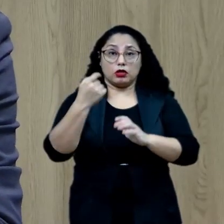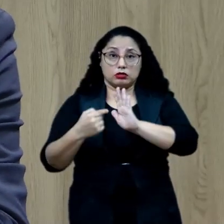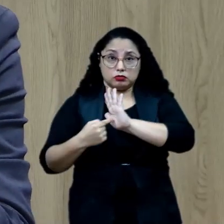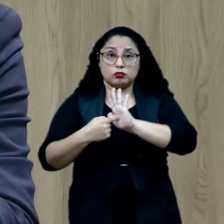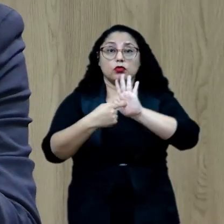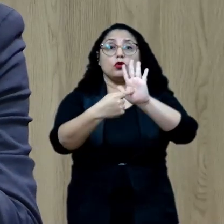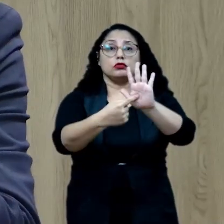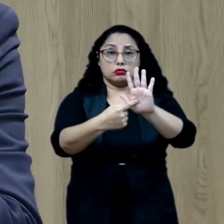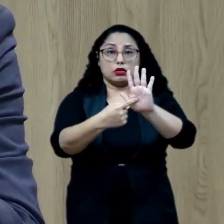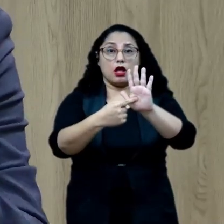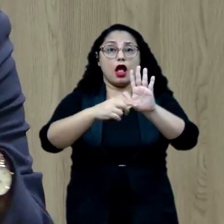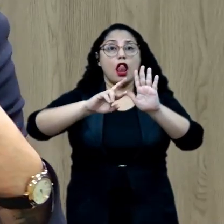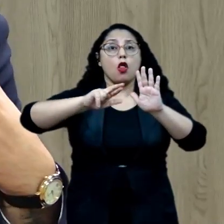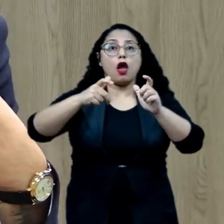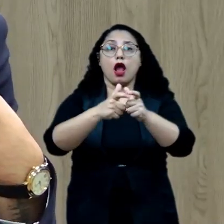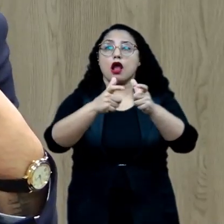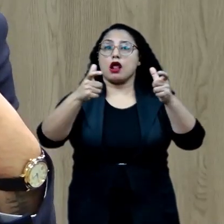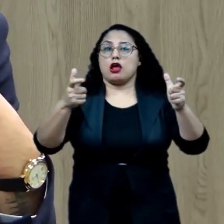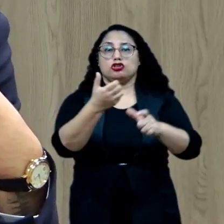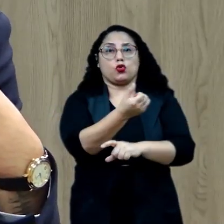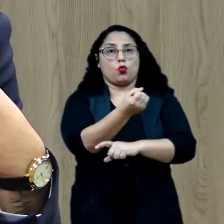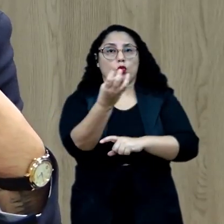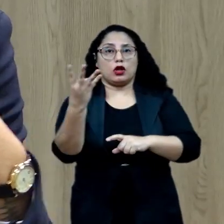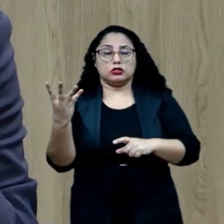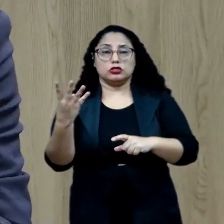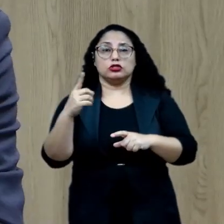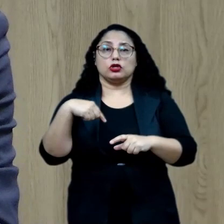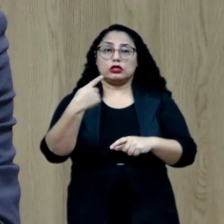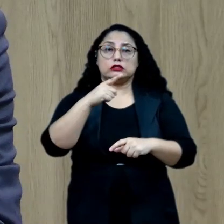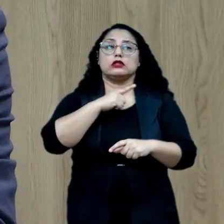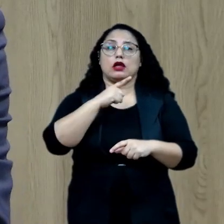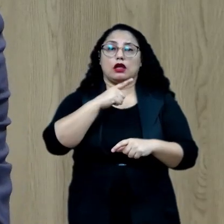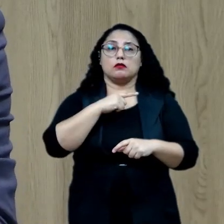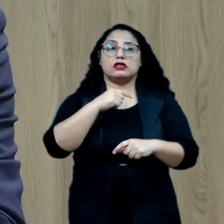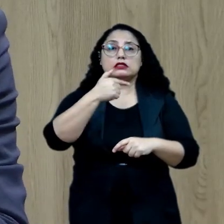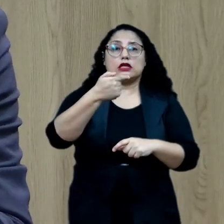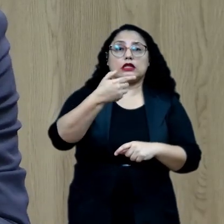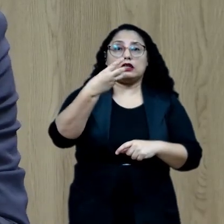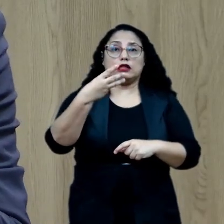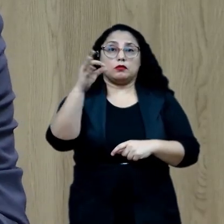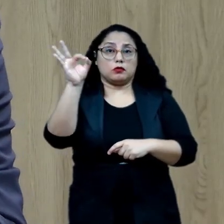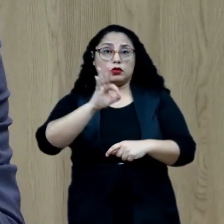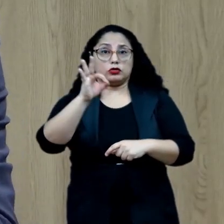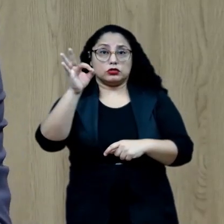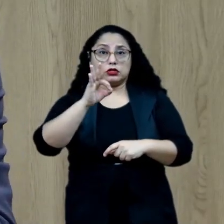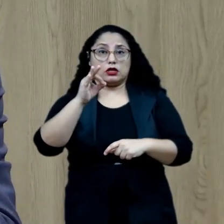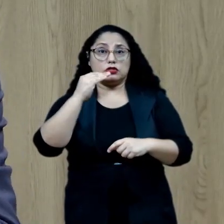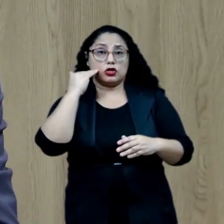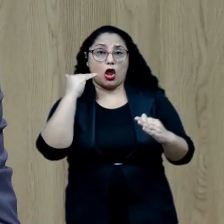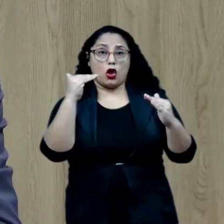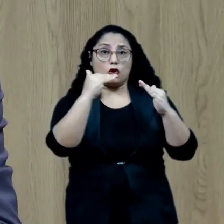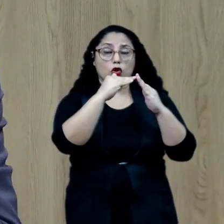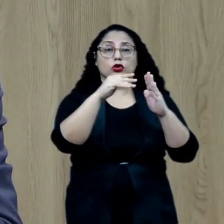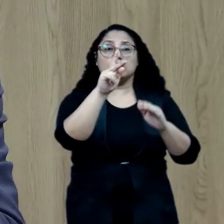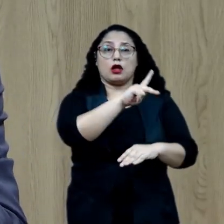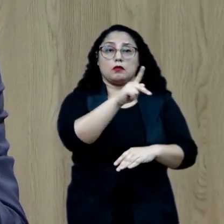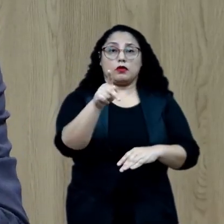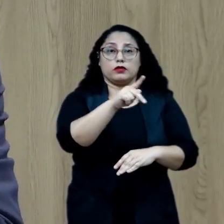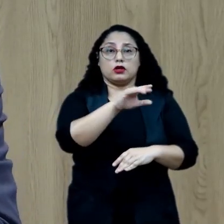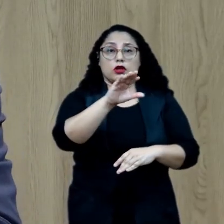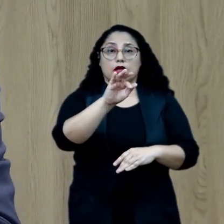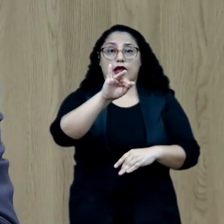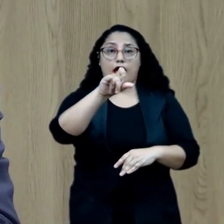sinalizar, mas não é em grande quantidade. Então, a gente tem lá 73%, de acordo com a pesquisa da professora